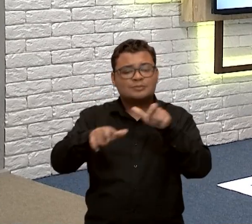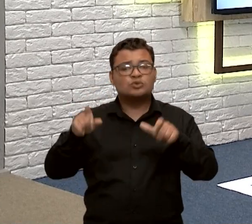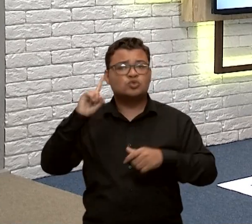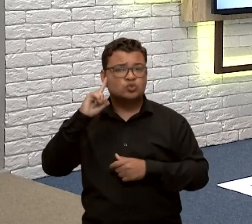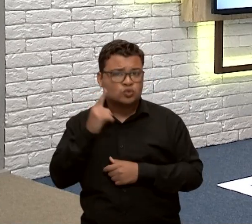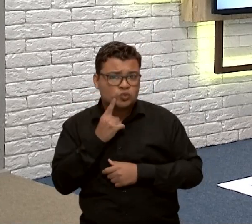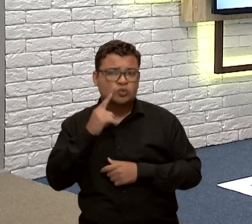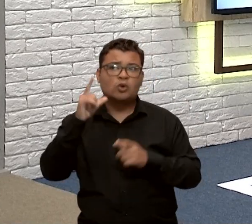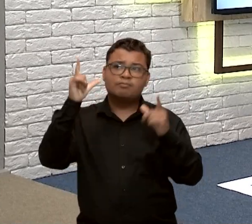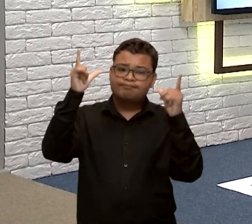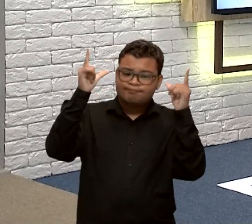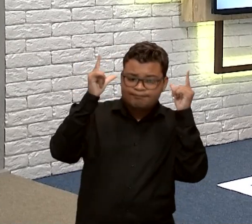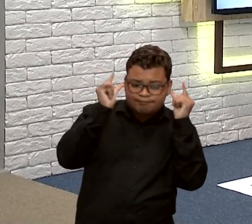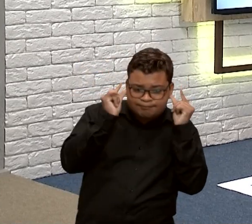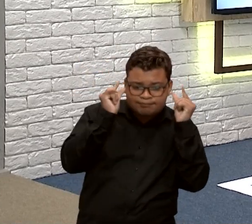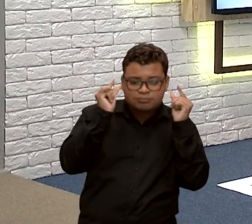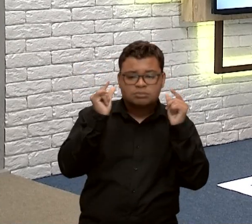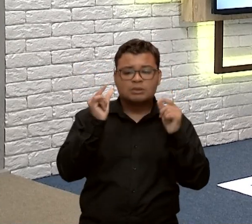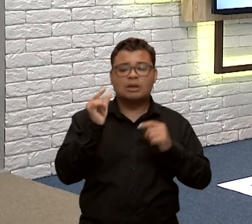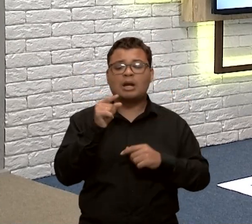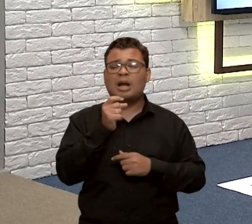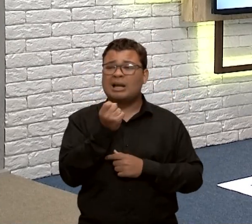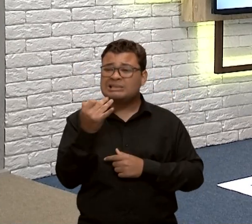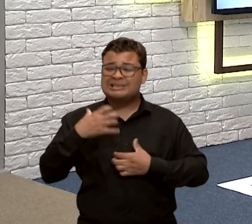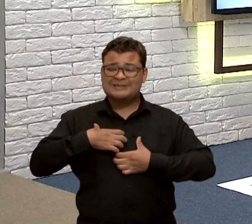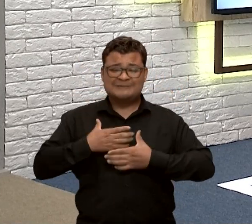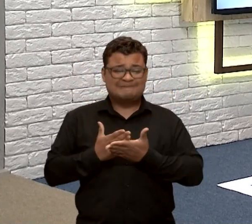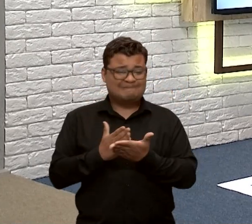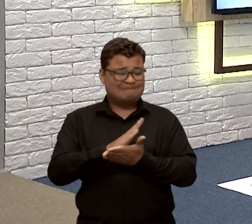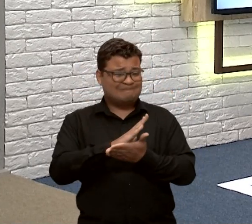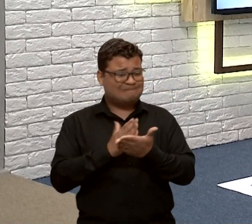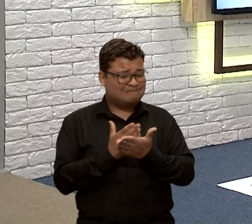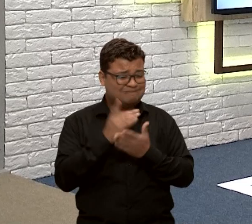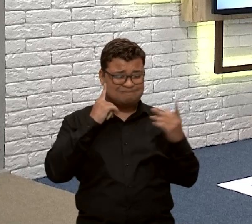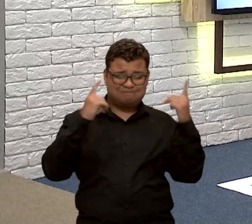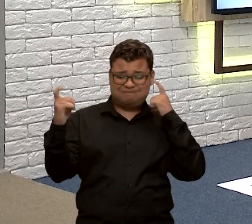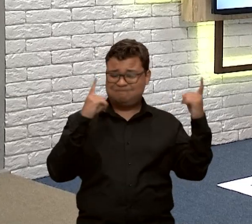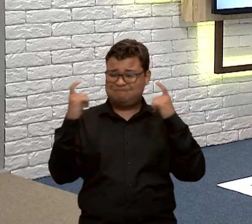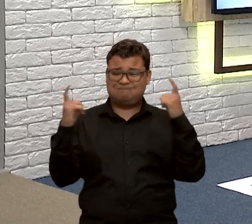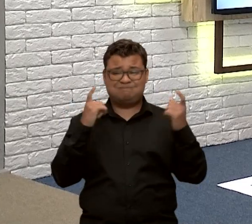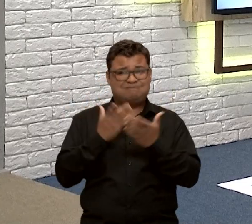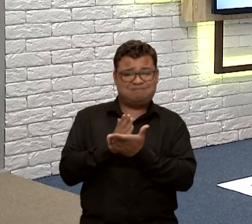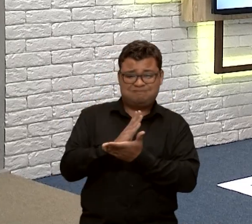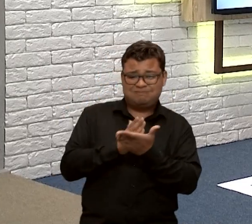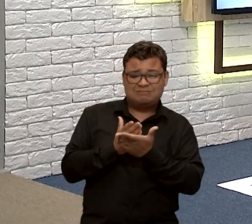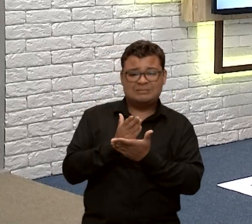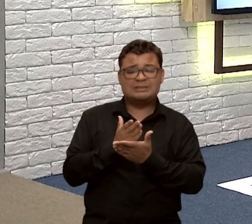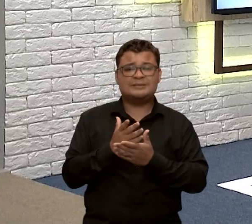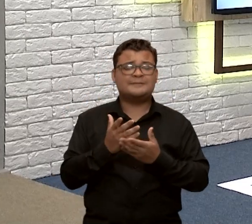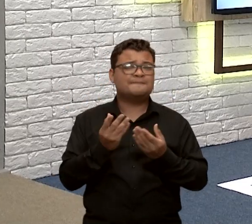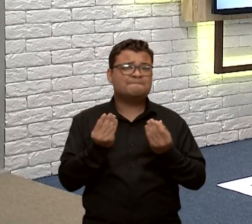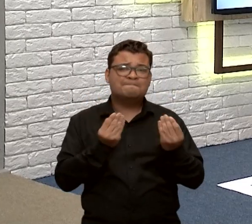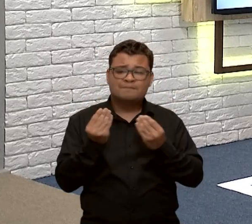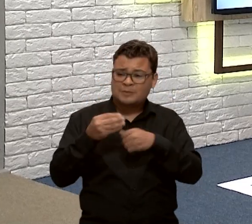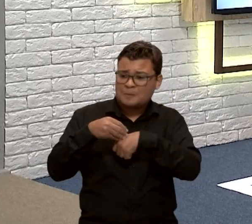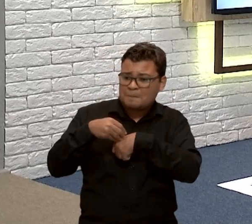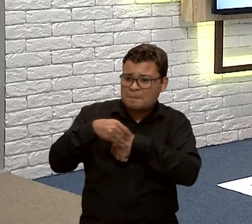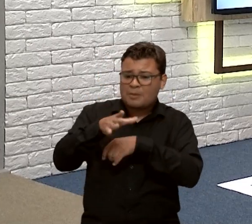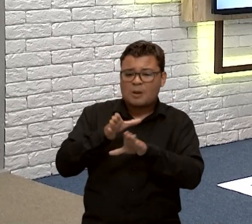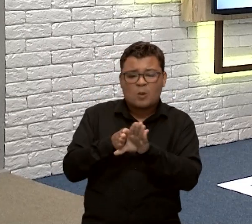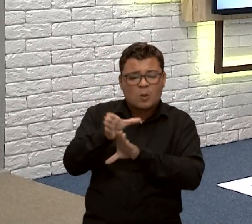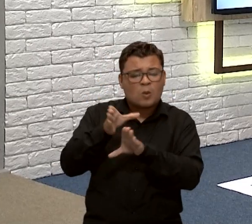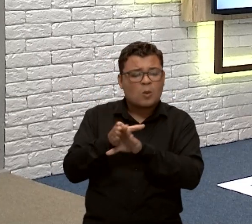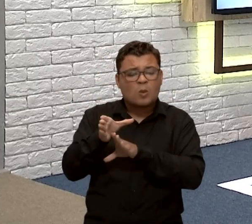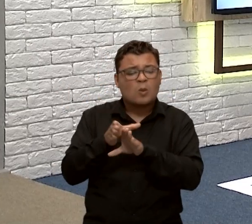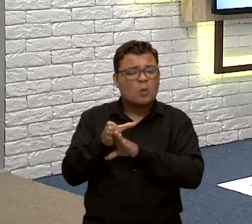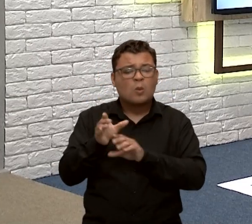que tem certo incômodo com barulho, irritabilidade. Quais são as orientações para esse